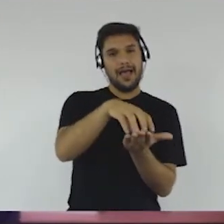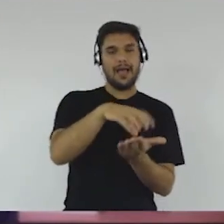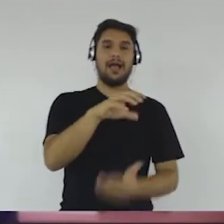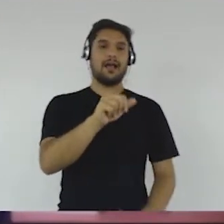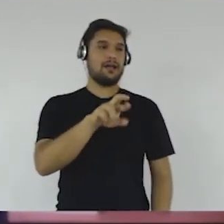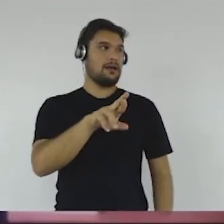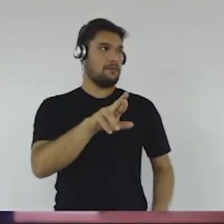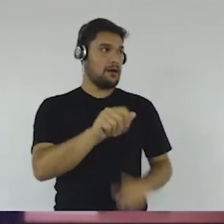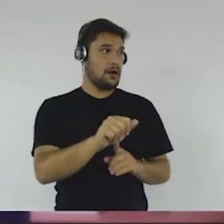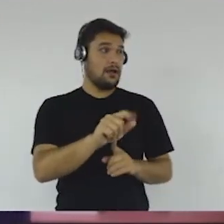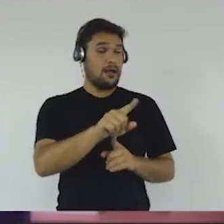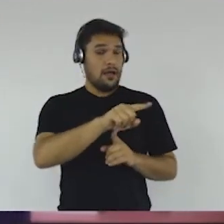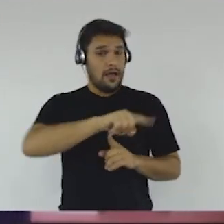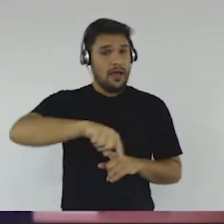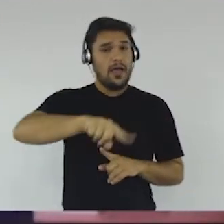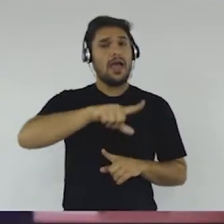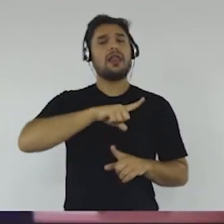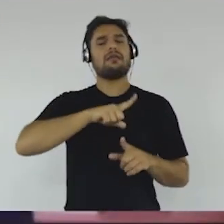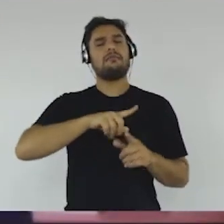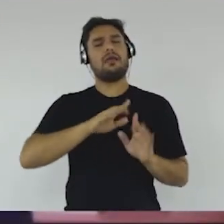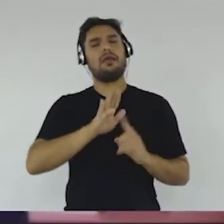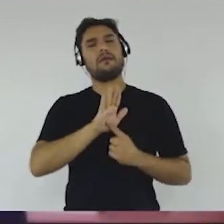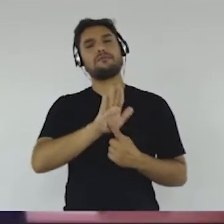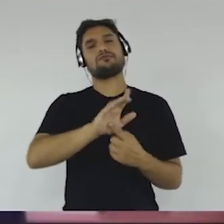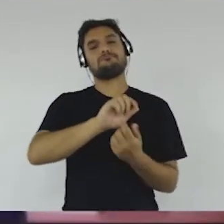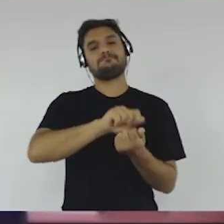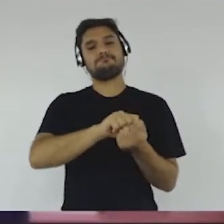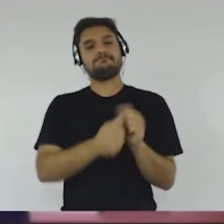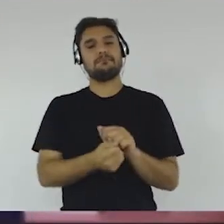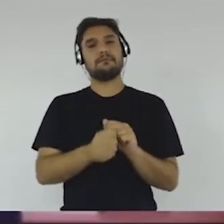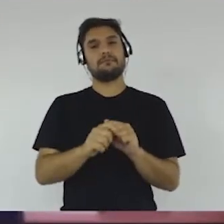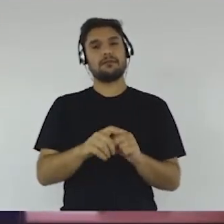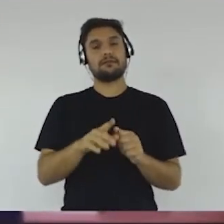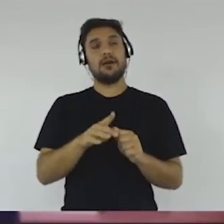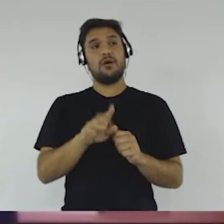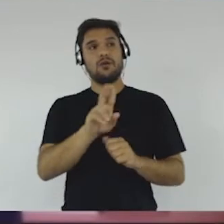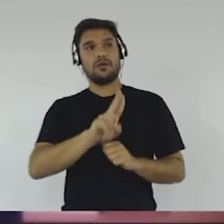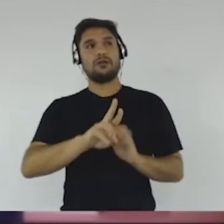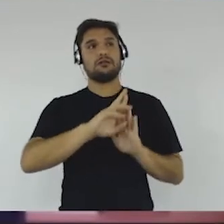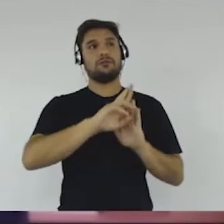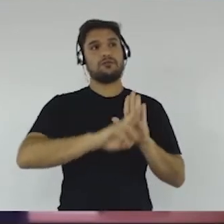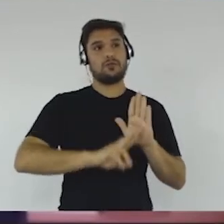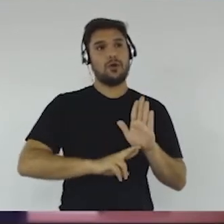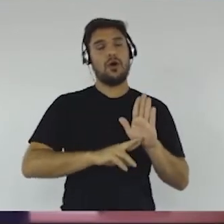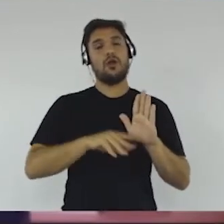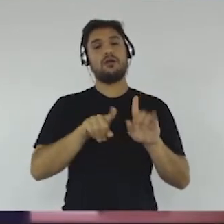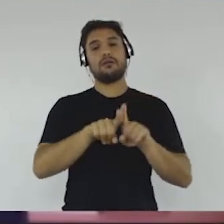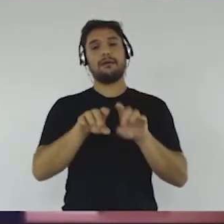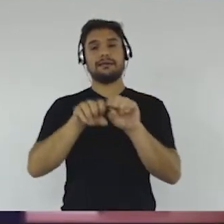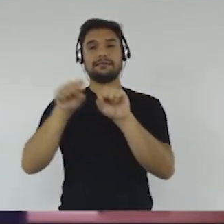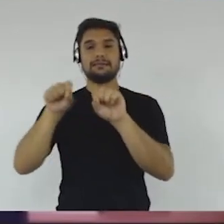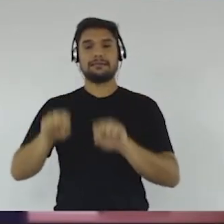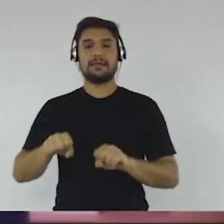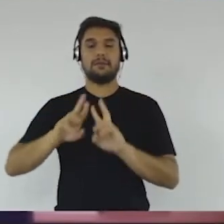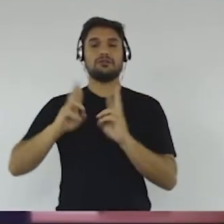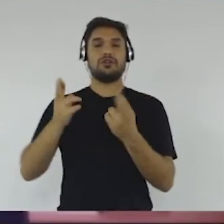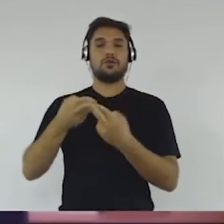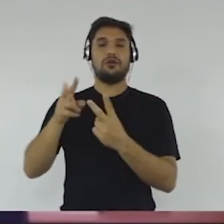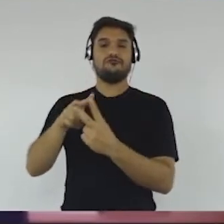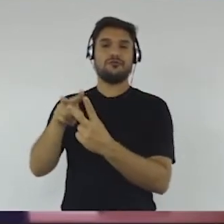uma enorme flexibilidade na utilização de protocolos e plataformas de audiências